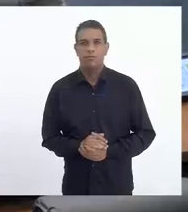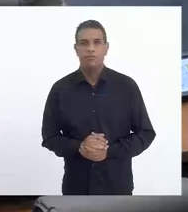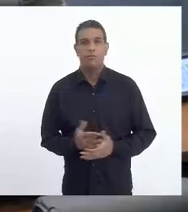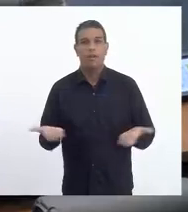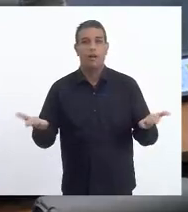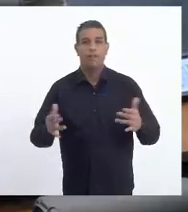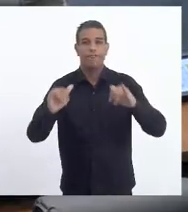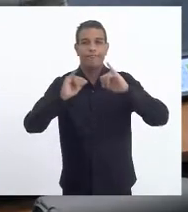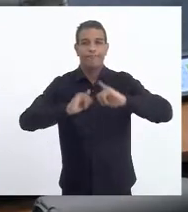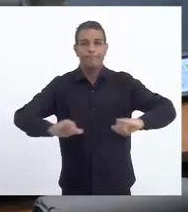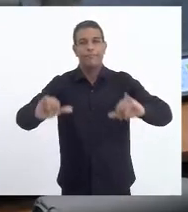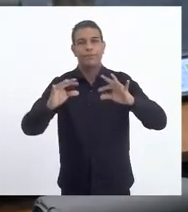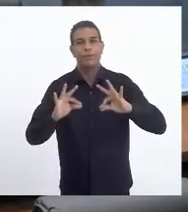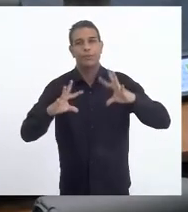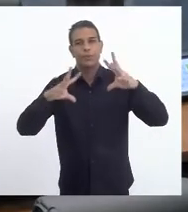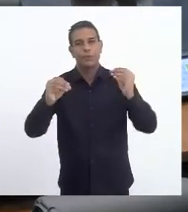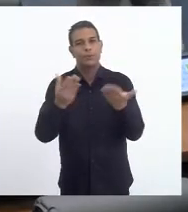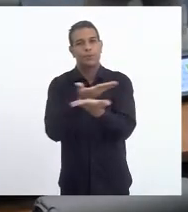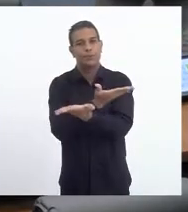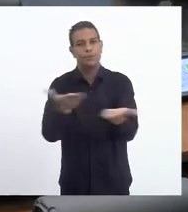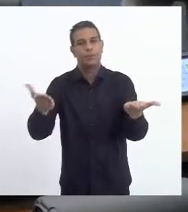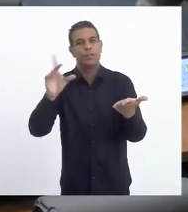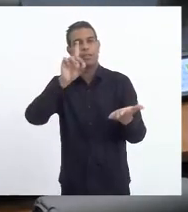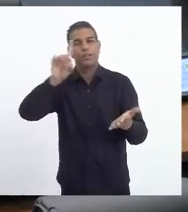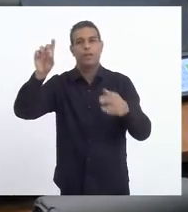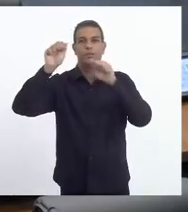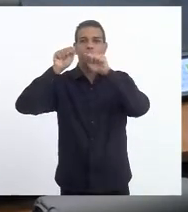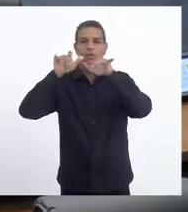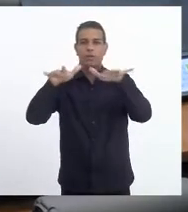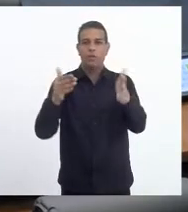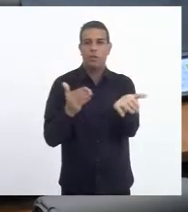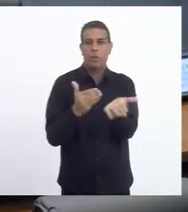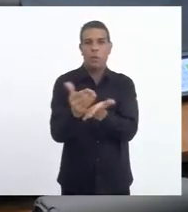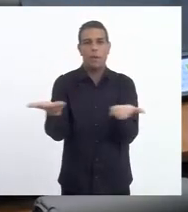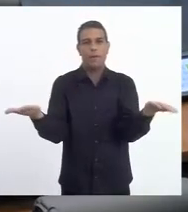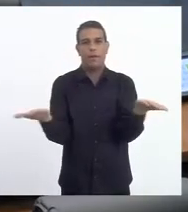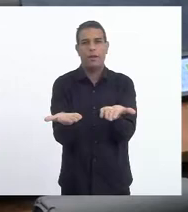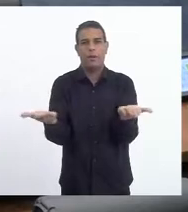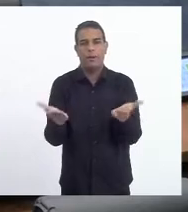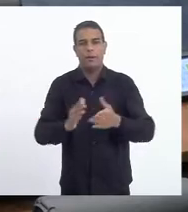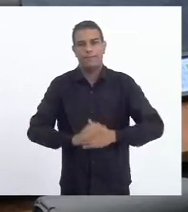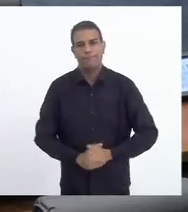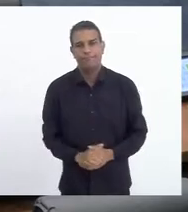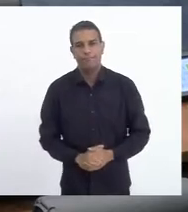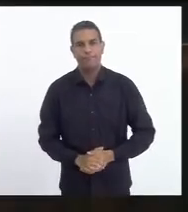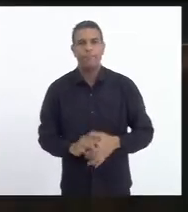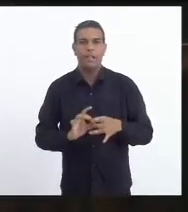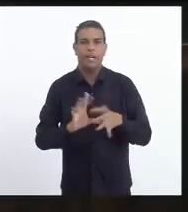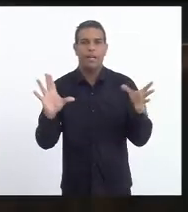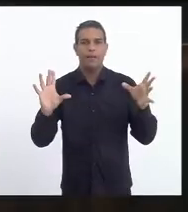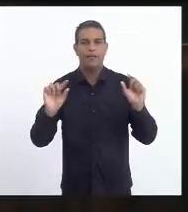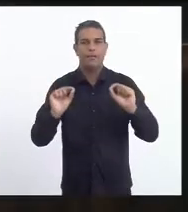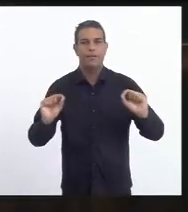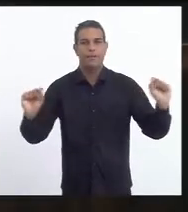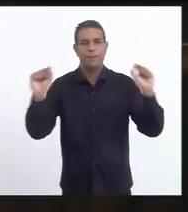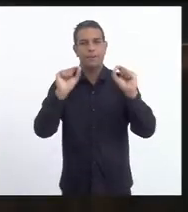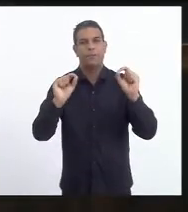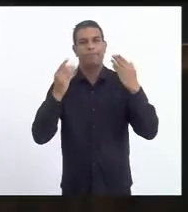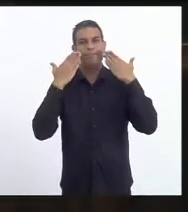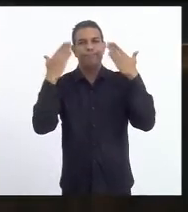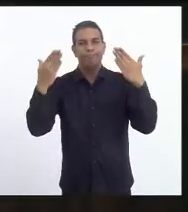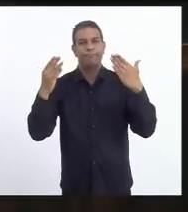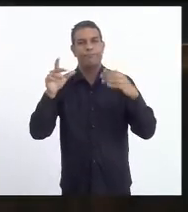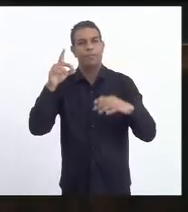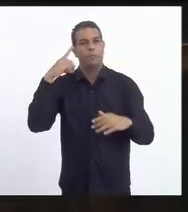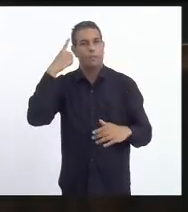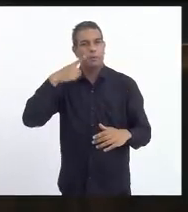em havendo número legal e sob a proteção de Deus iniciamos nossos trabalhos está aberto a sessão a presidência convida o